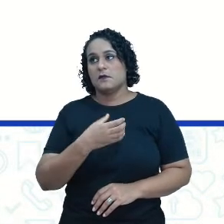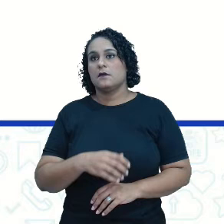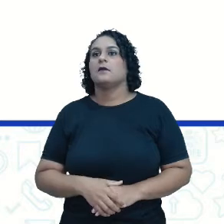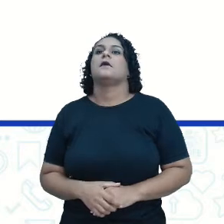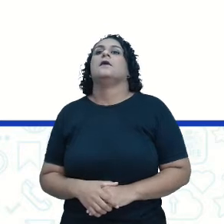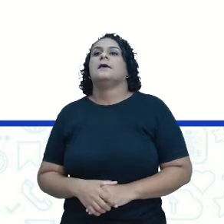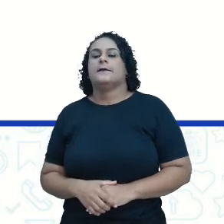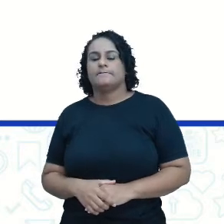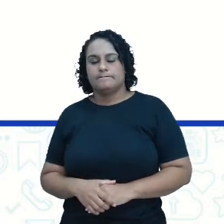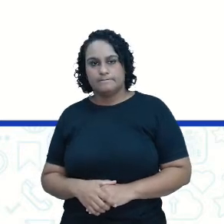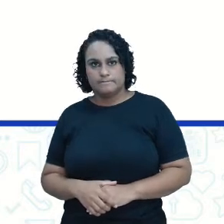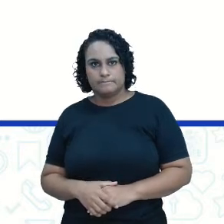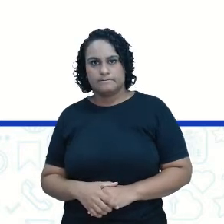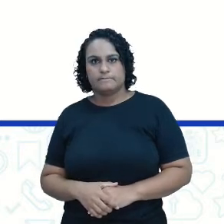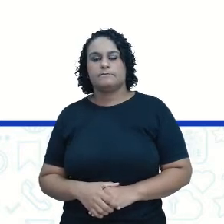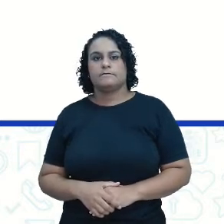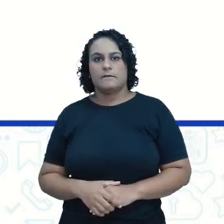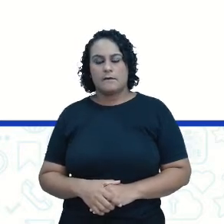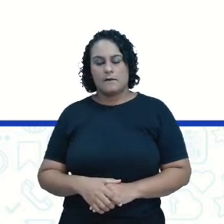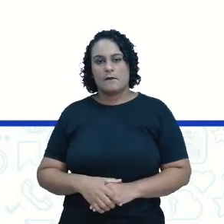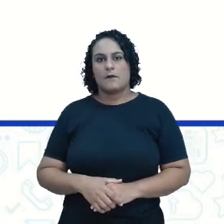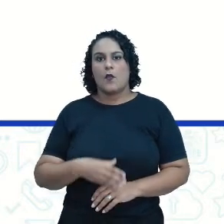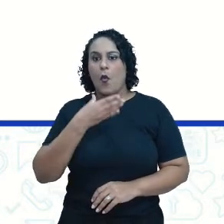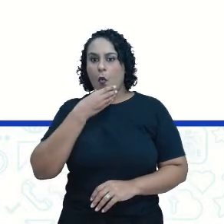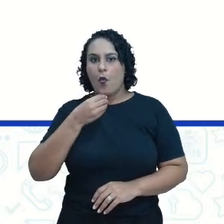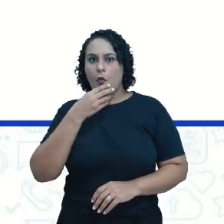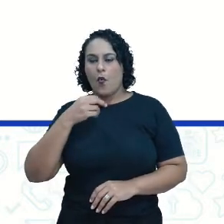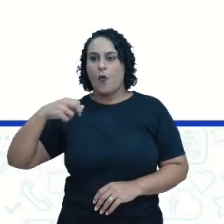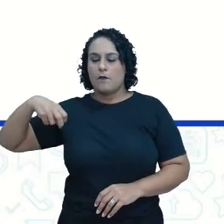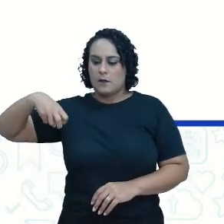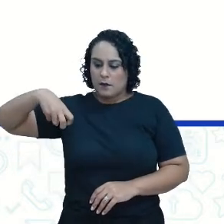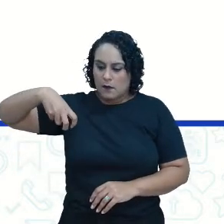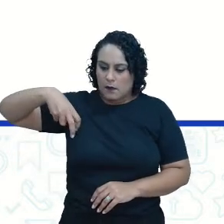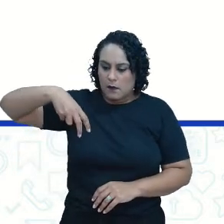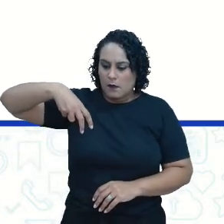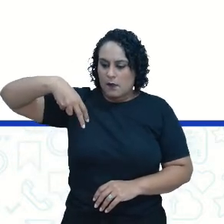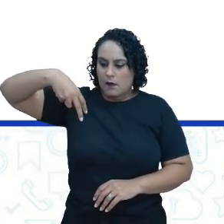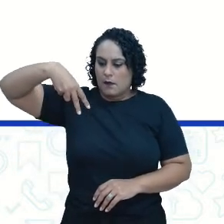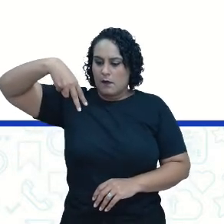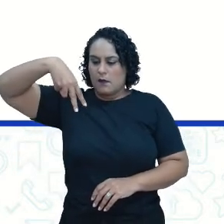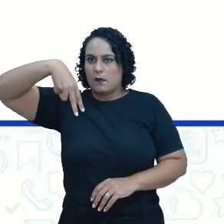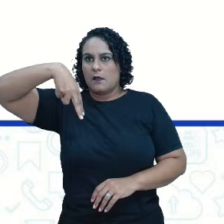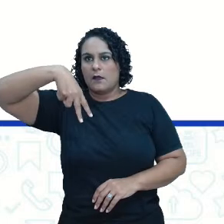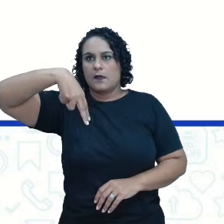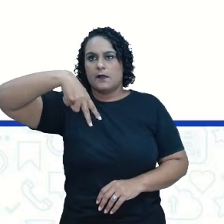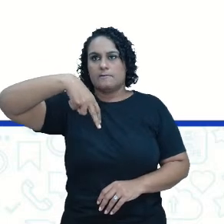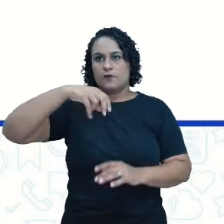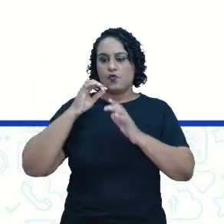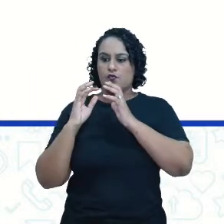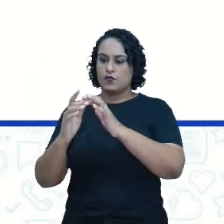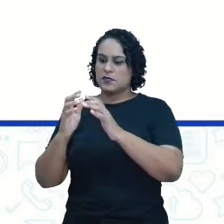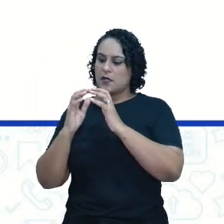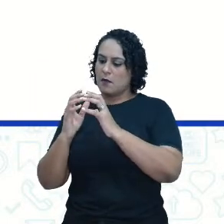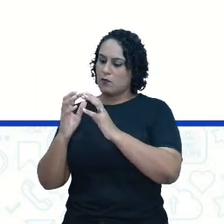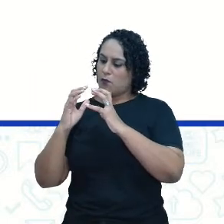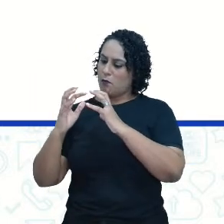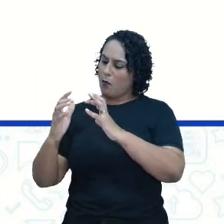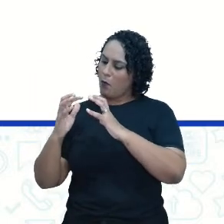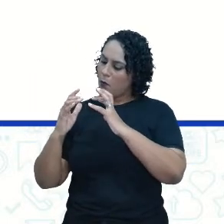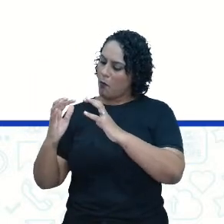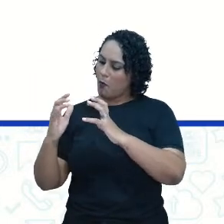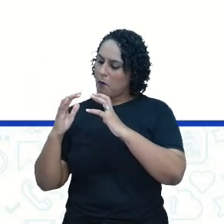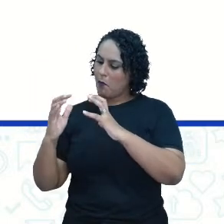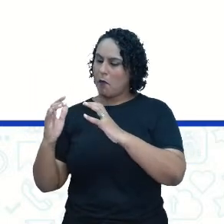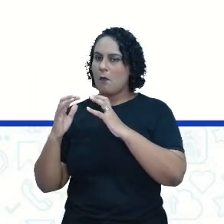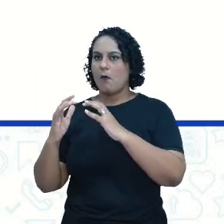homem começou a caminhar ereto, o cérebro do homem já triplicou de tamanho. E no último minuto aí,